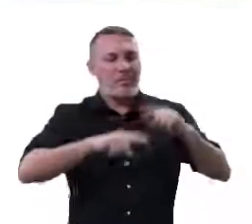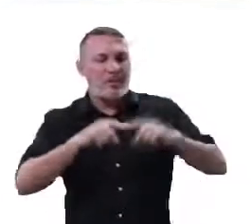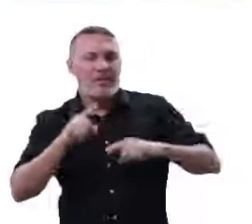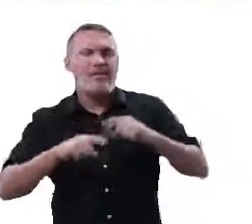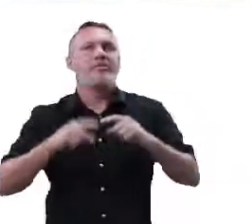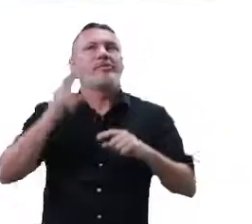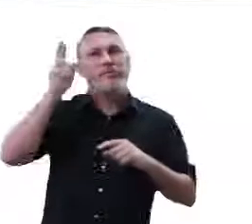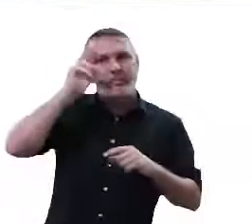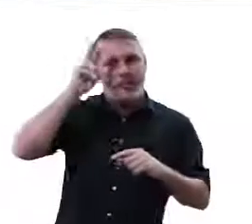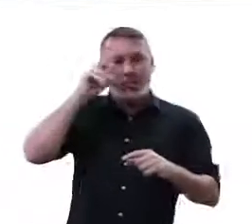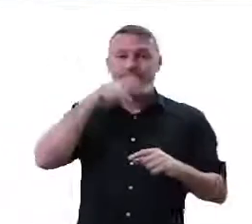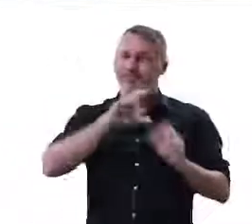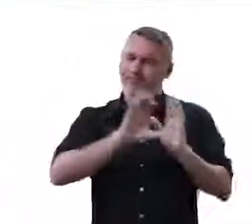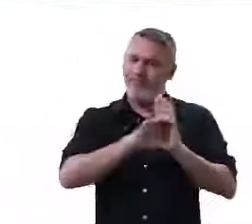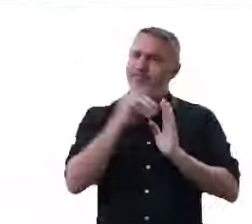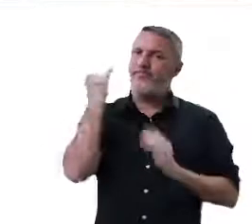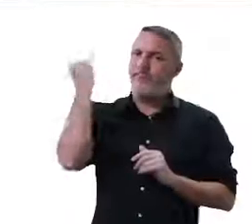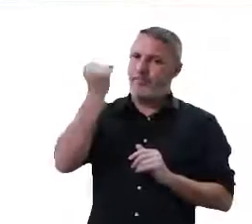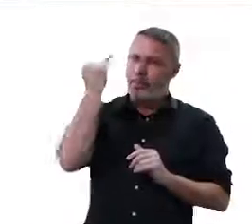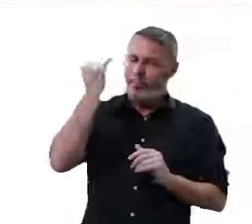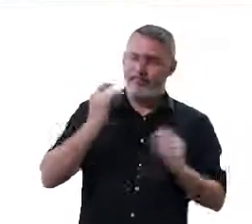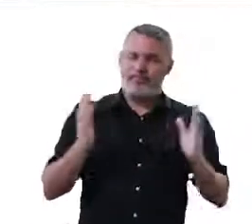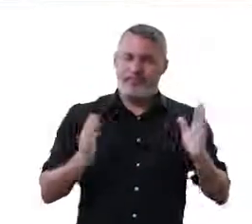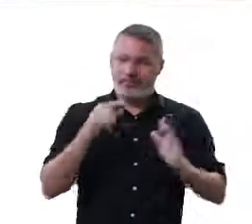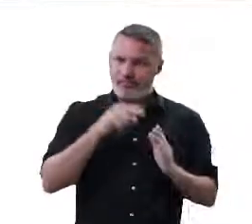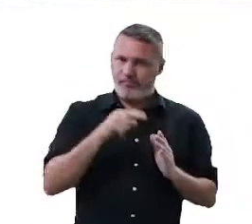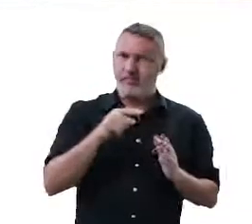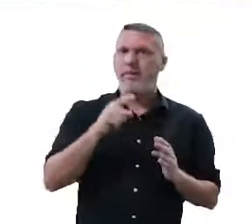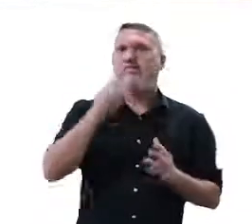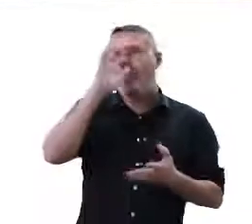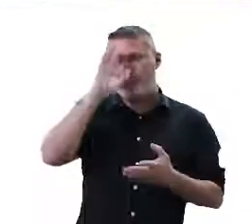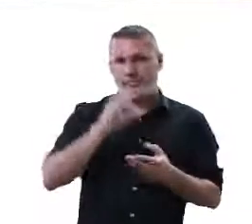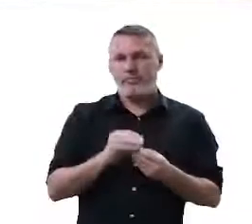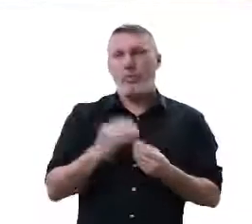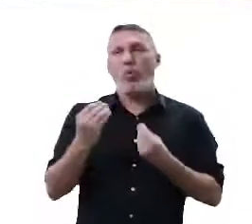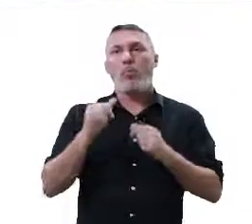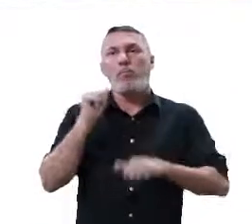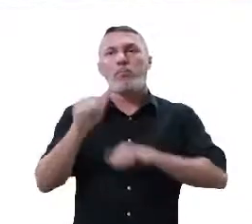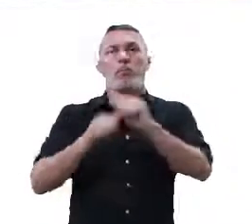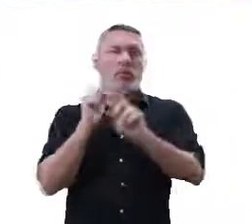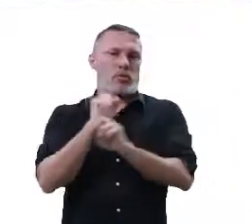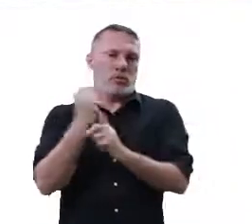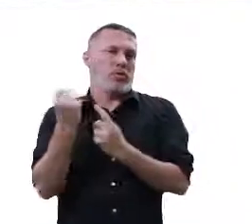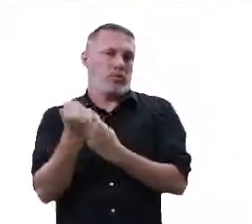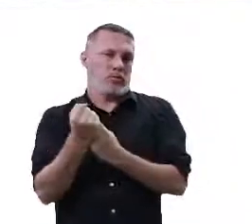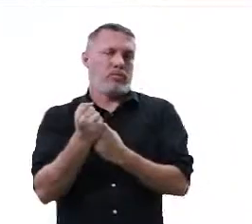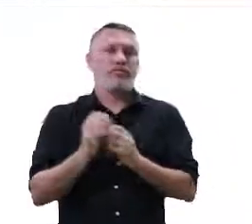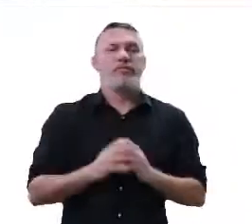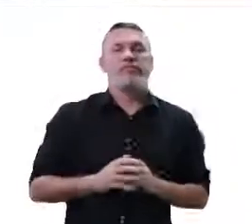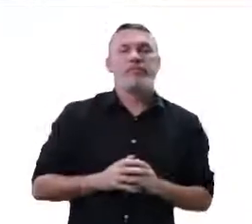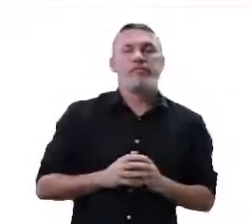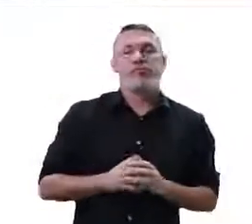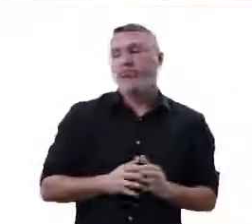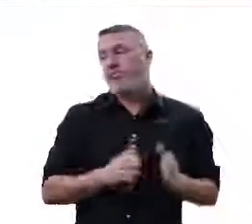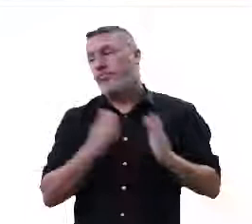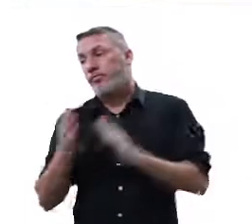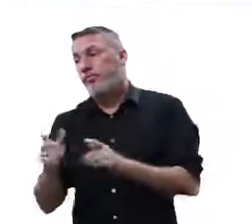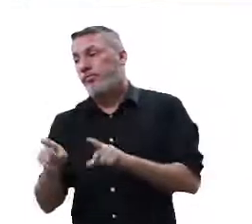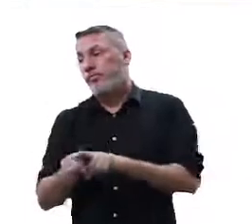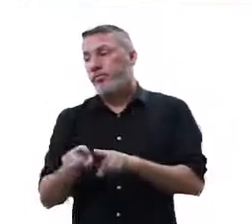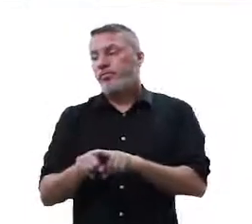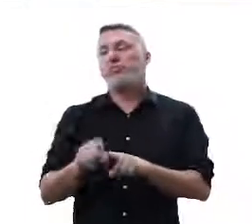um conceito importante dentro do pensamento marxista, então isso ajuda a compreensão também das transformações